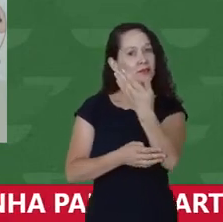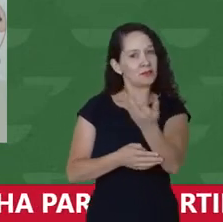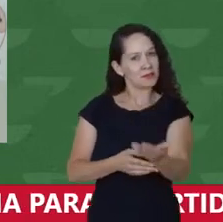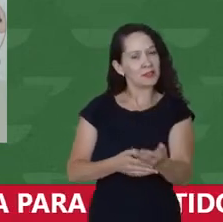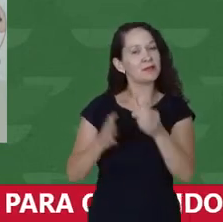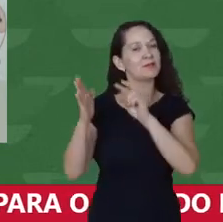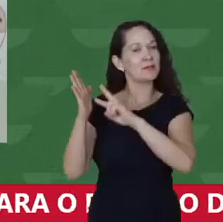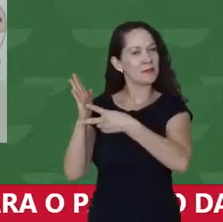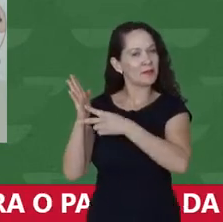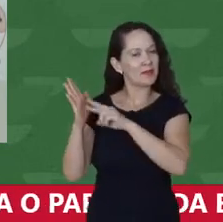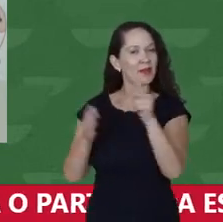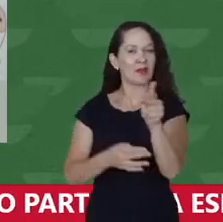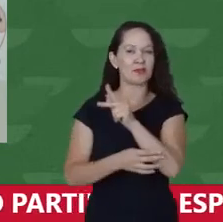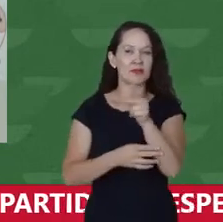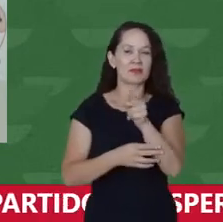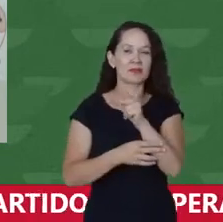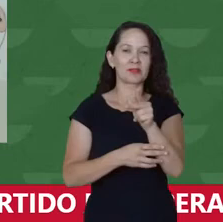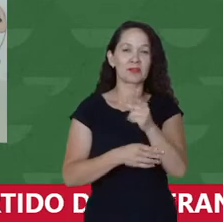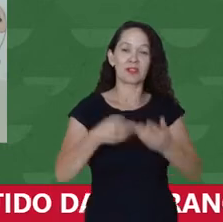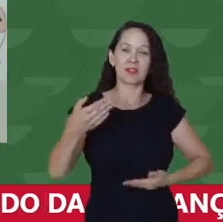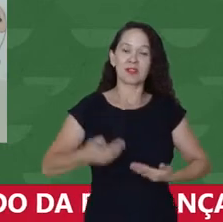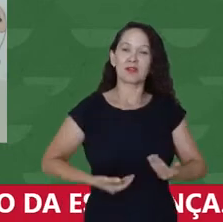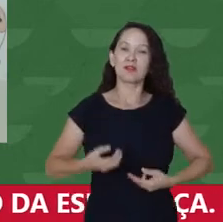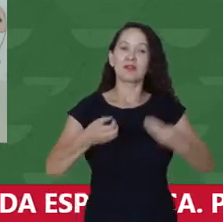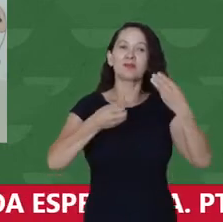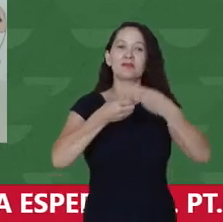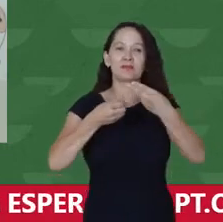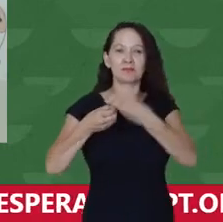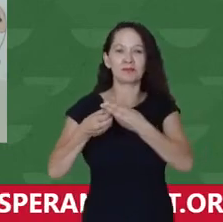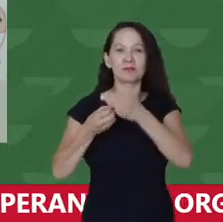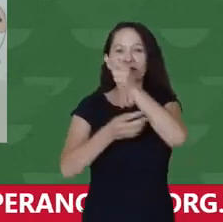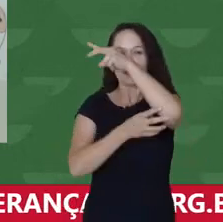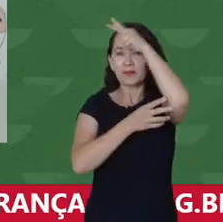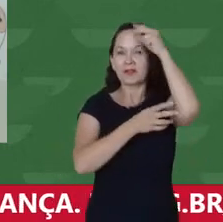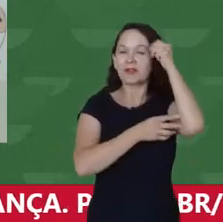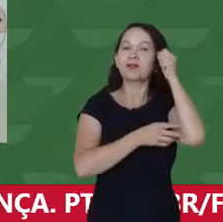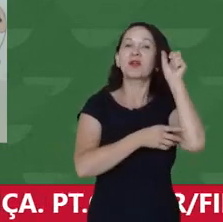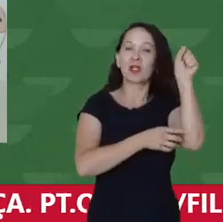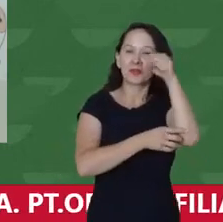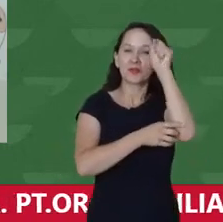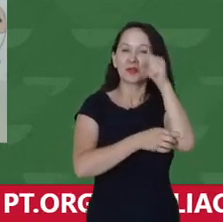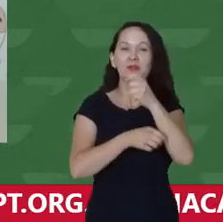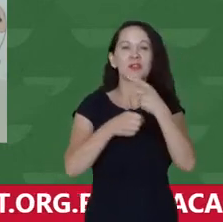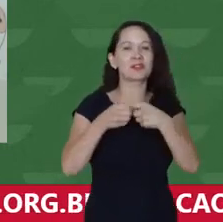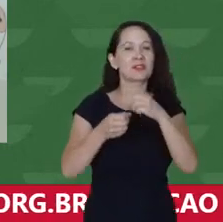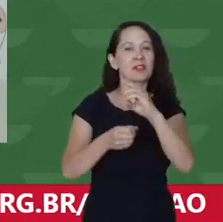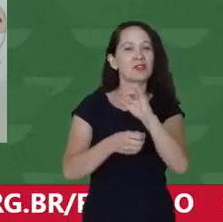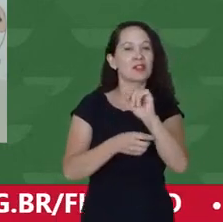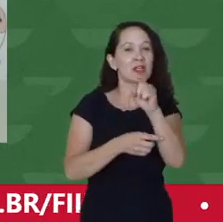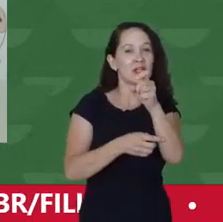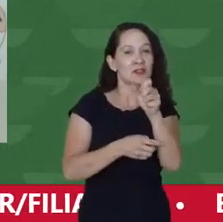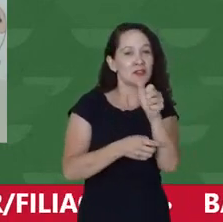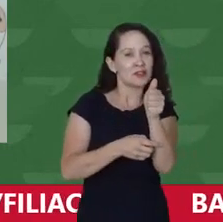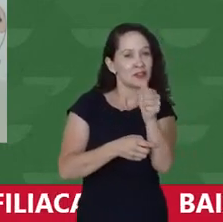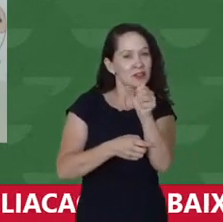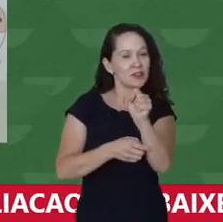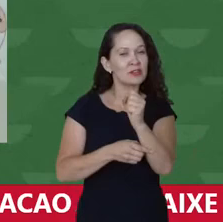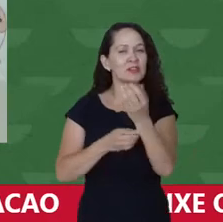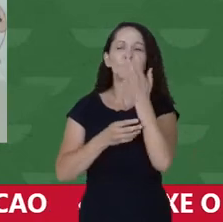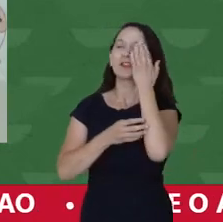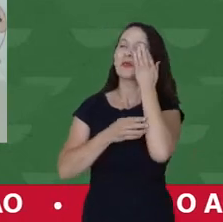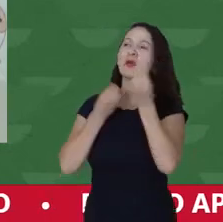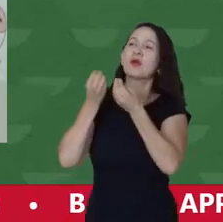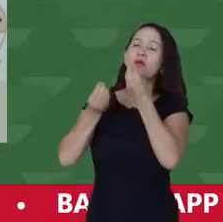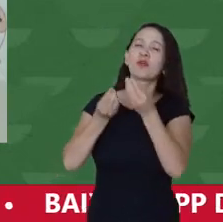do Sindicato dos Professores e Servidores Municipais da Prefeitura de Caxias do Sul. Importante saber como é que essa PEC